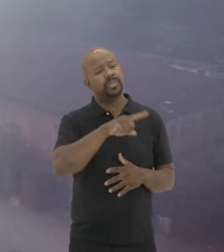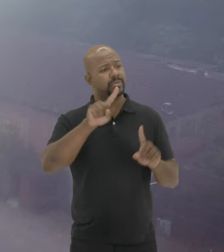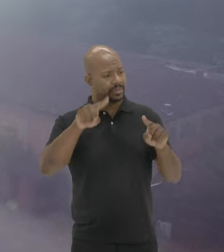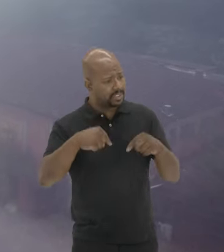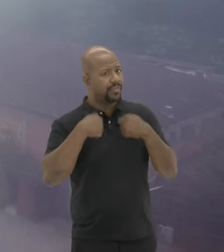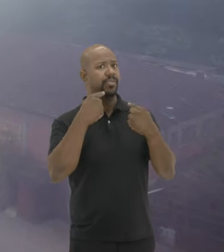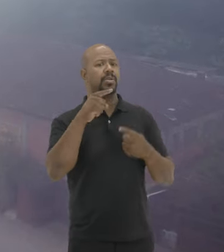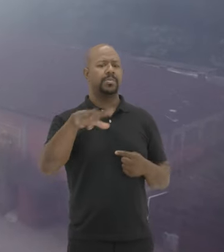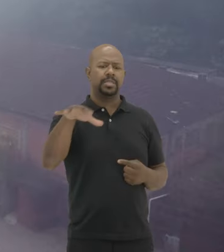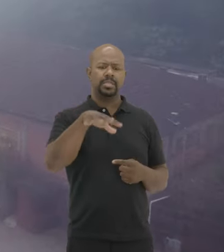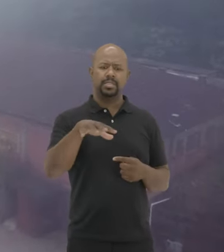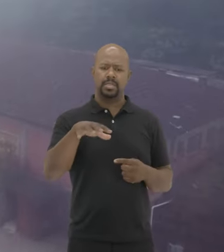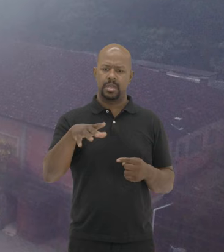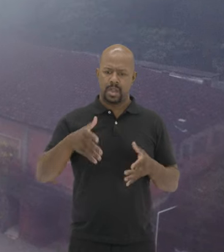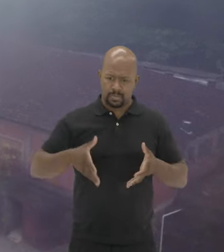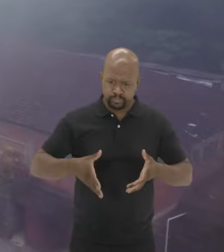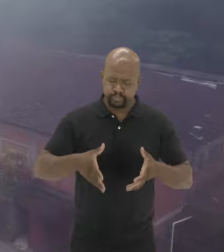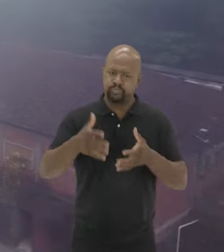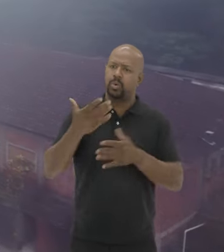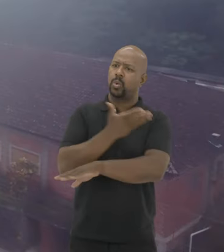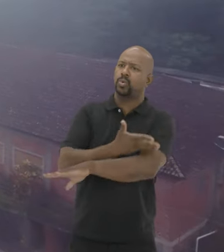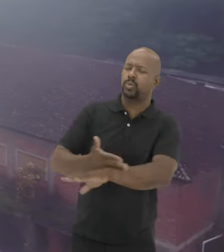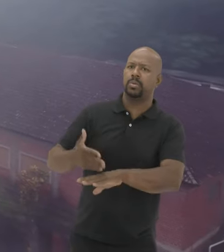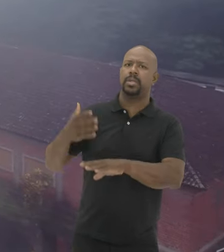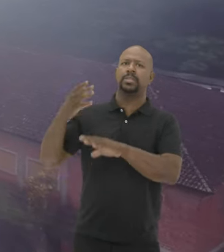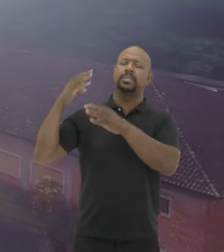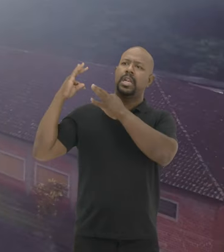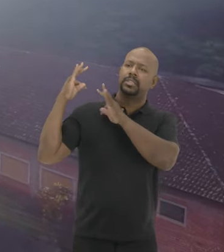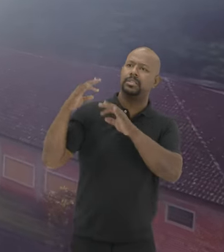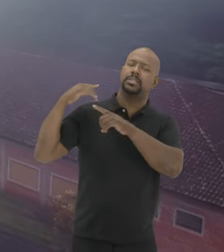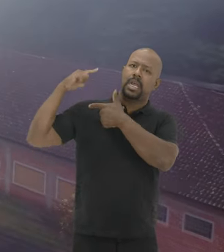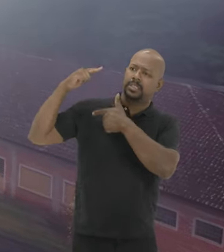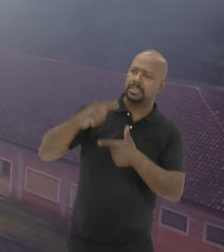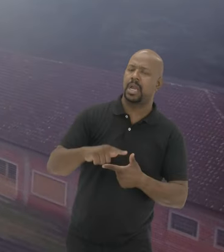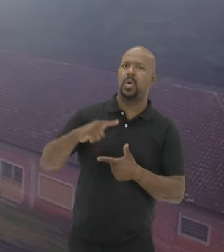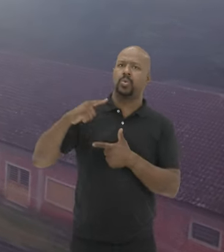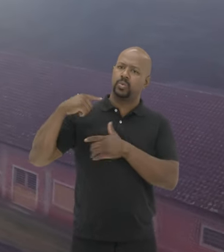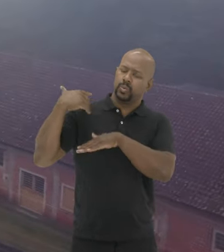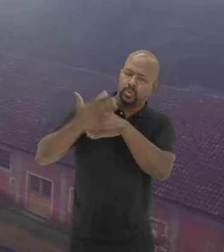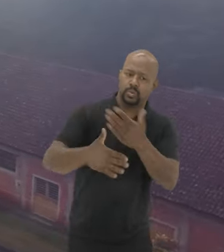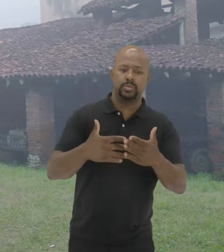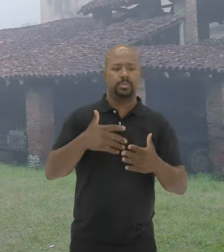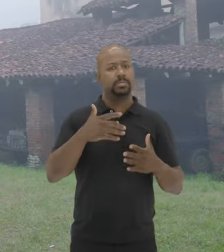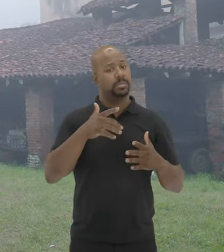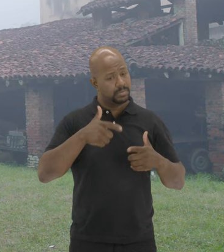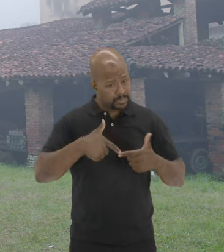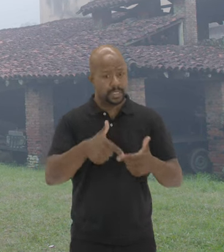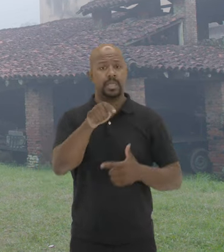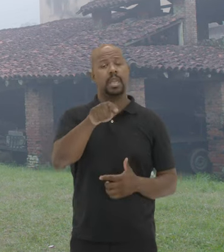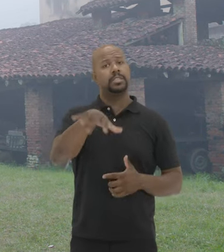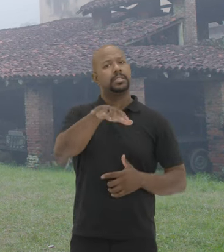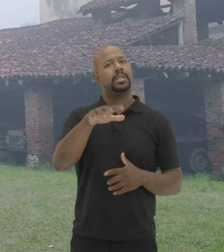é sempre difícil, um desafio manter assim, né, os costumes, as tradições dos antepassados. A gente vê toda a dedicação dele. E